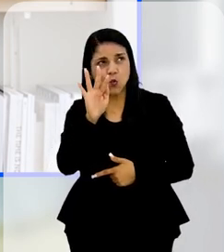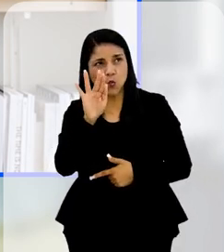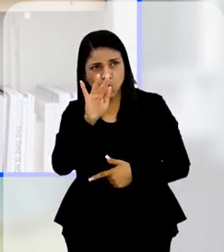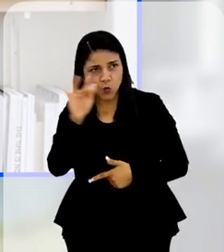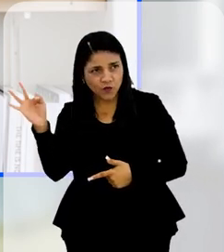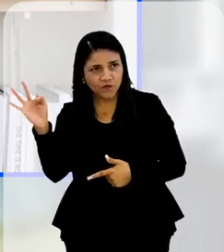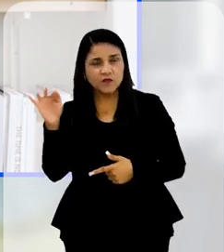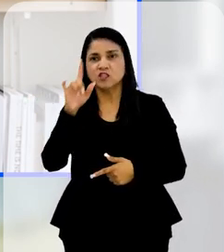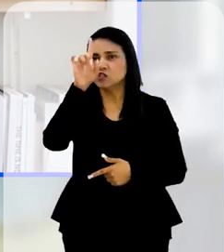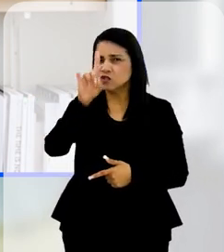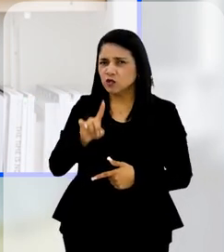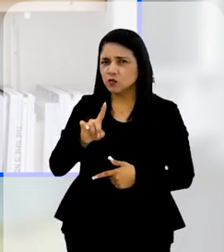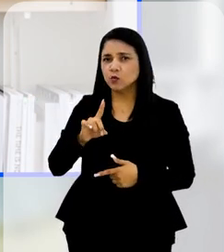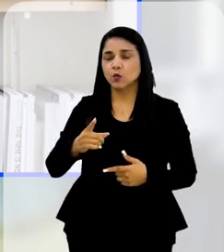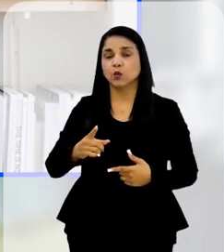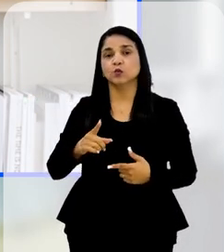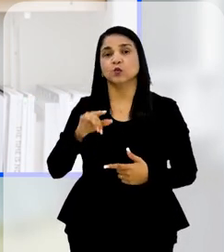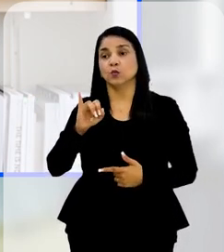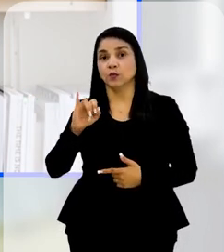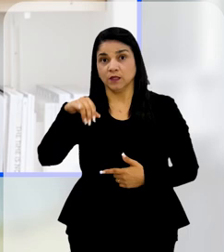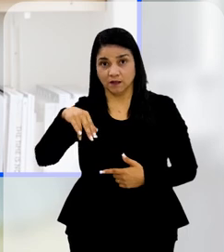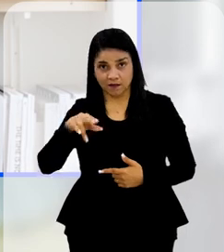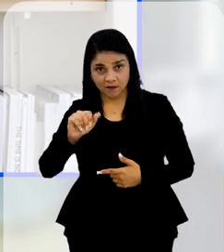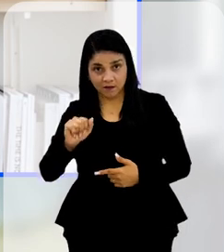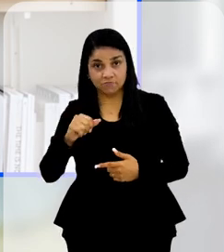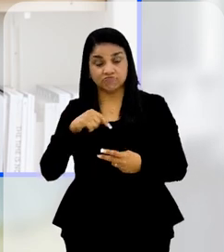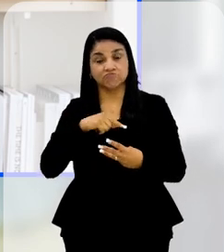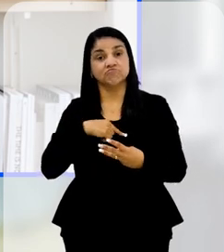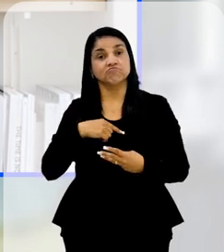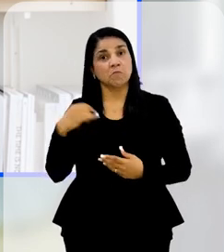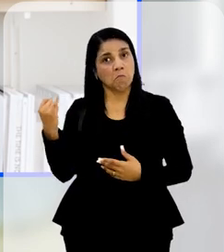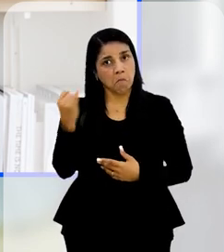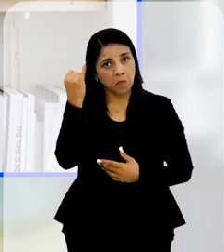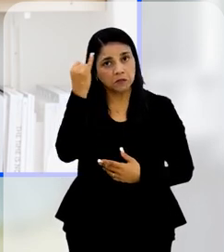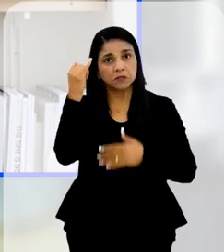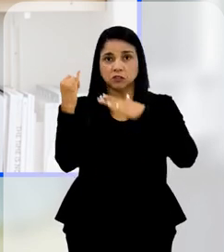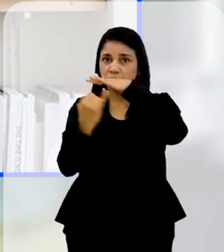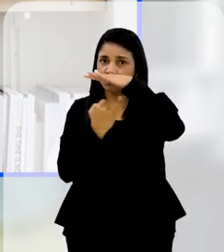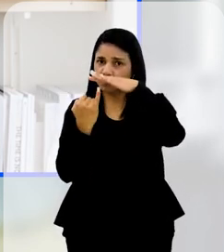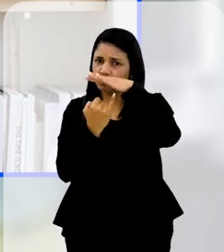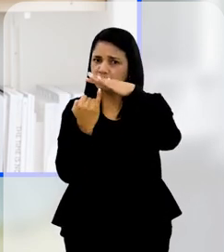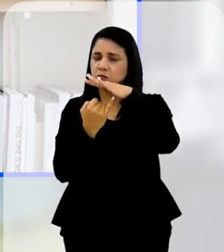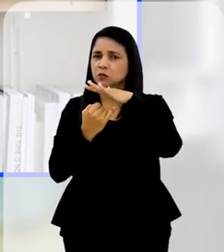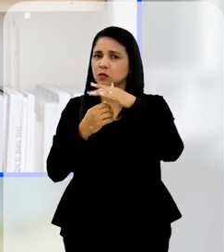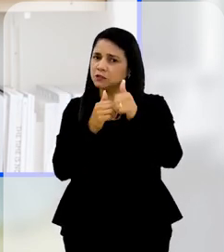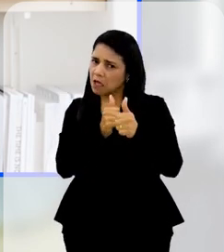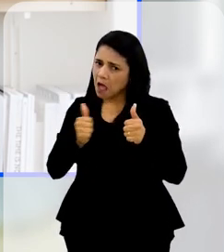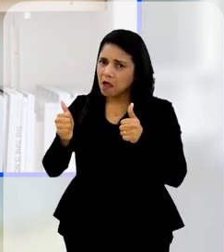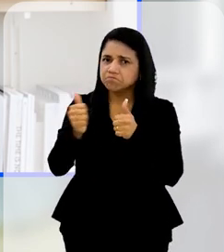importantes instituições que o senhor esteve aí à frente, enfim, desenvolvendo seu trabalho.